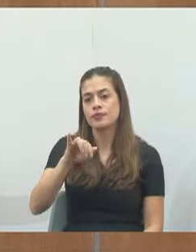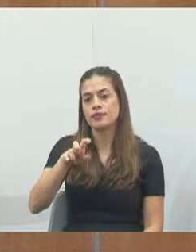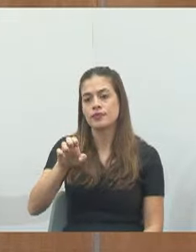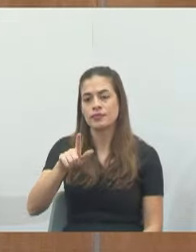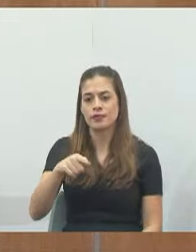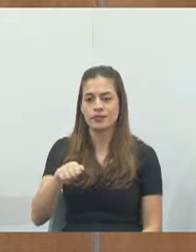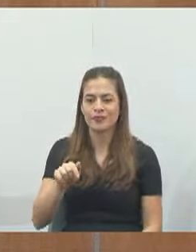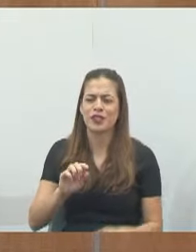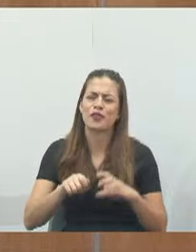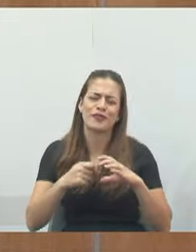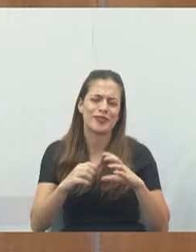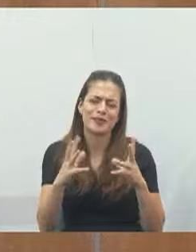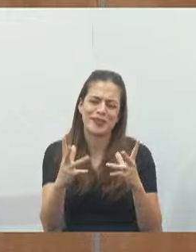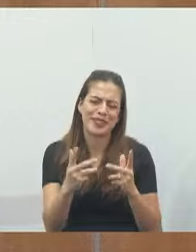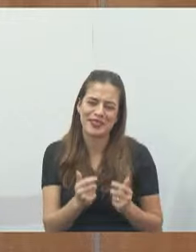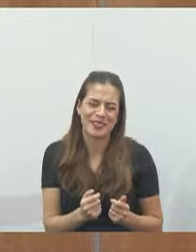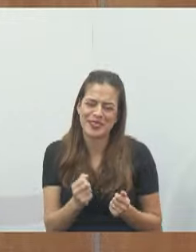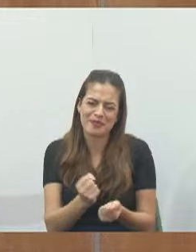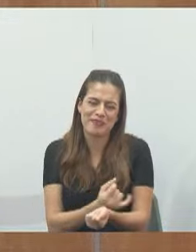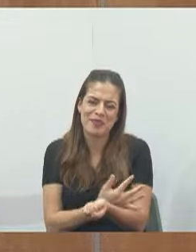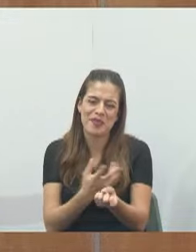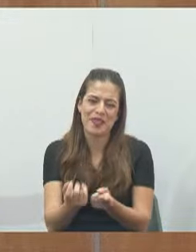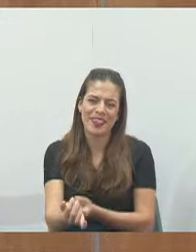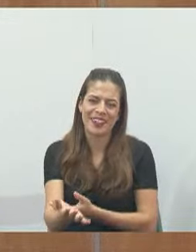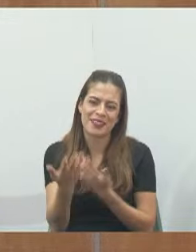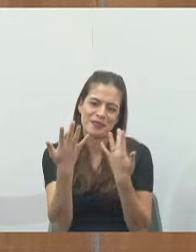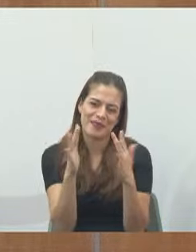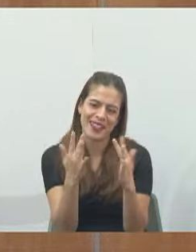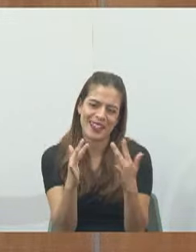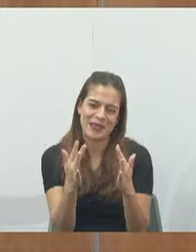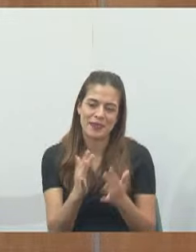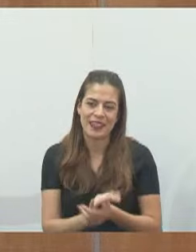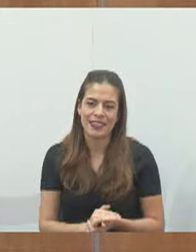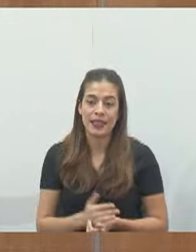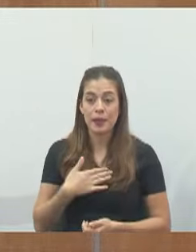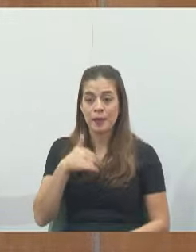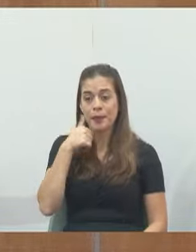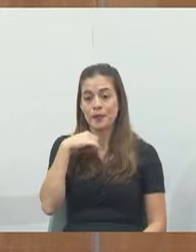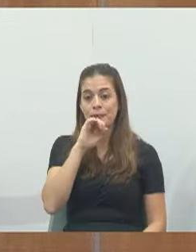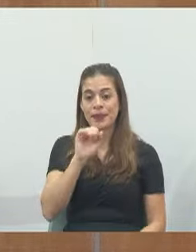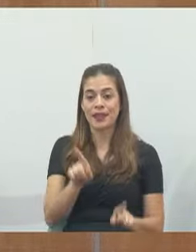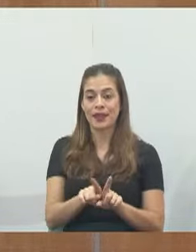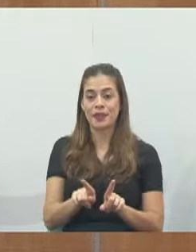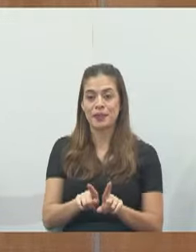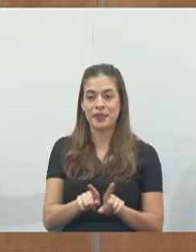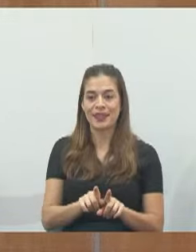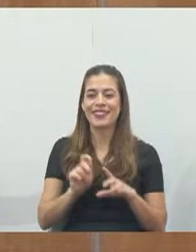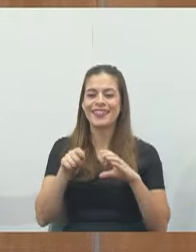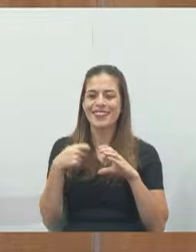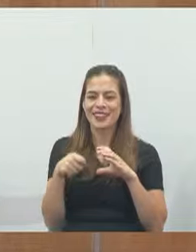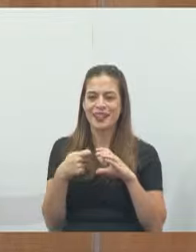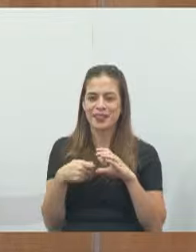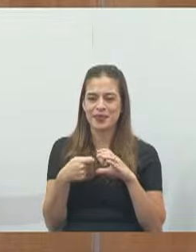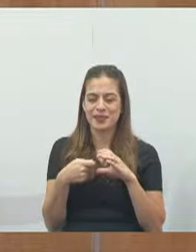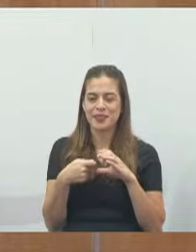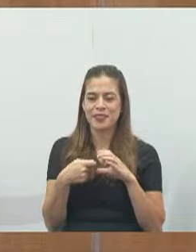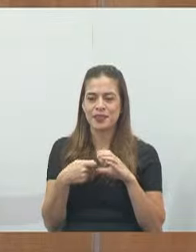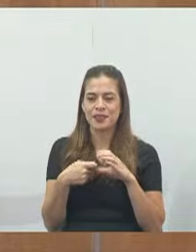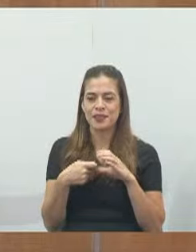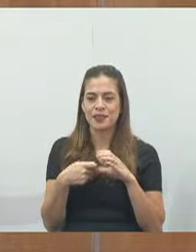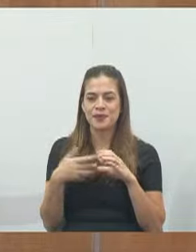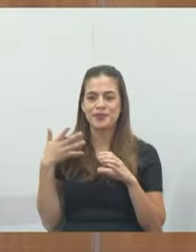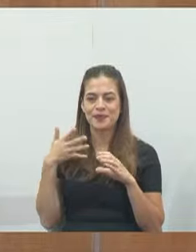vídeo ficou maravilhoso, tá? Ficou emocionante, parabéns. Minha mãe também, né, que gravou